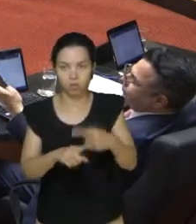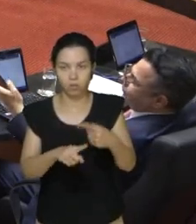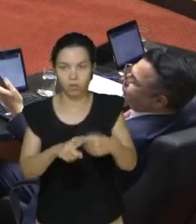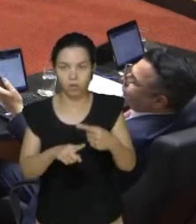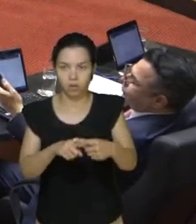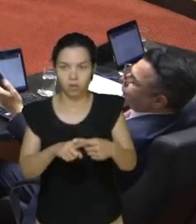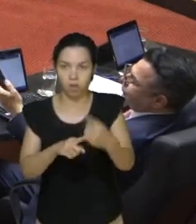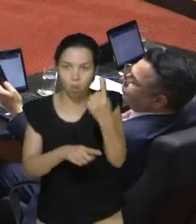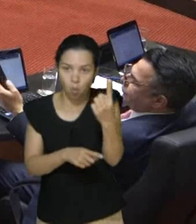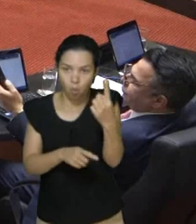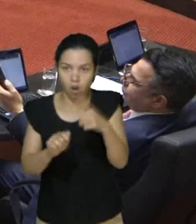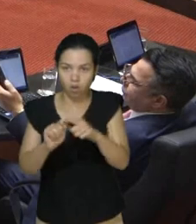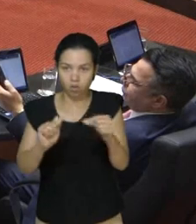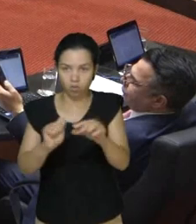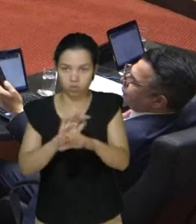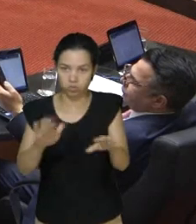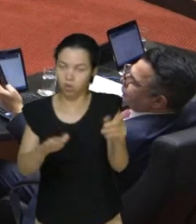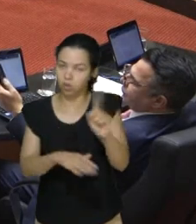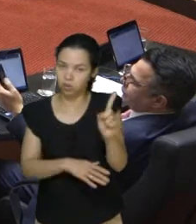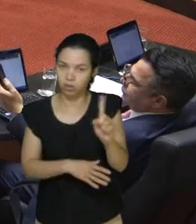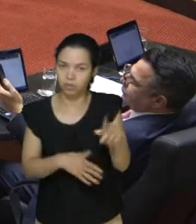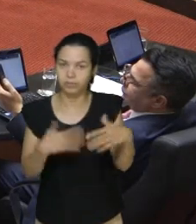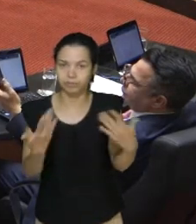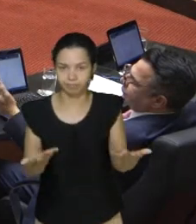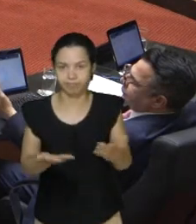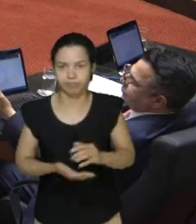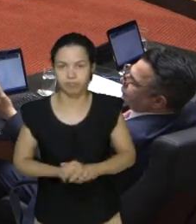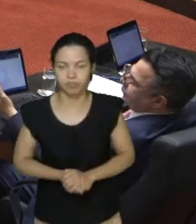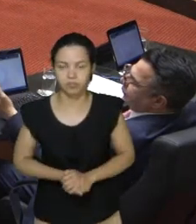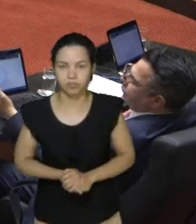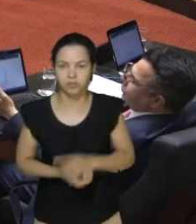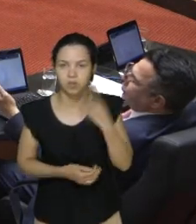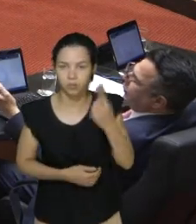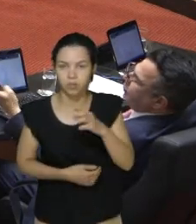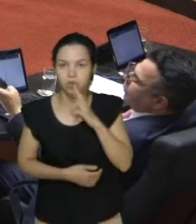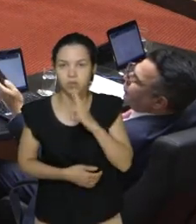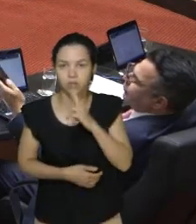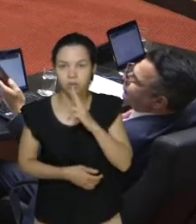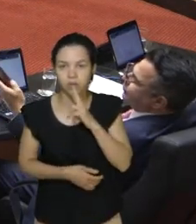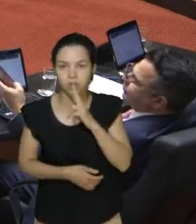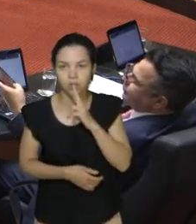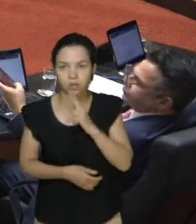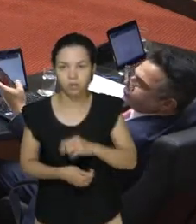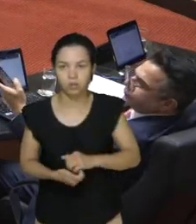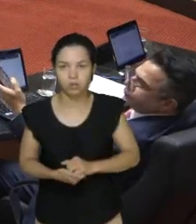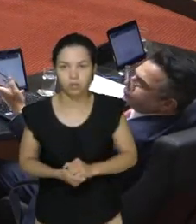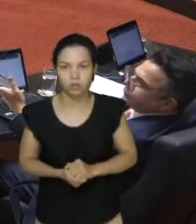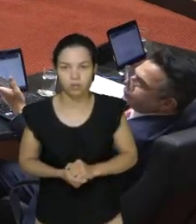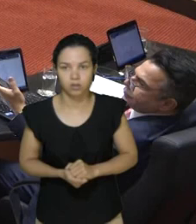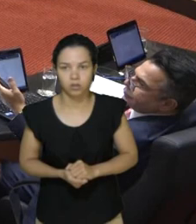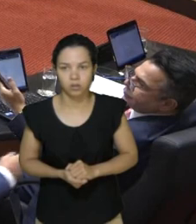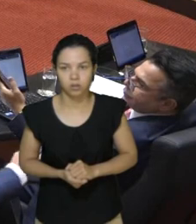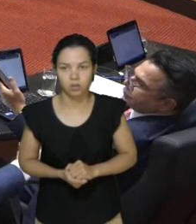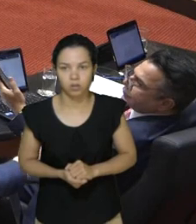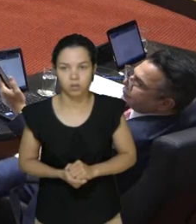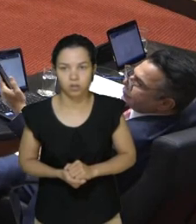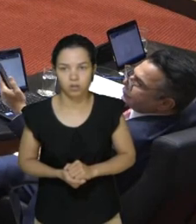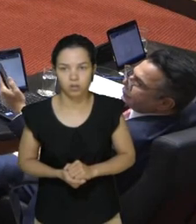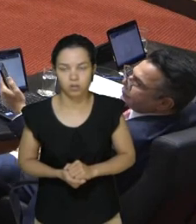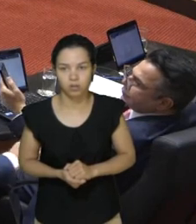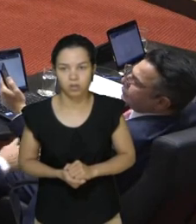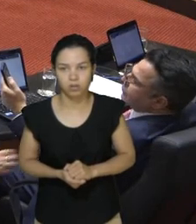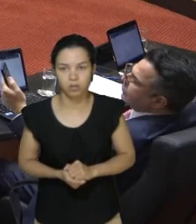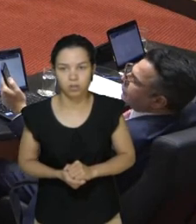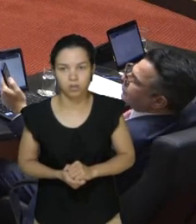um artigo só, né? Deputado Rodrigo Minotto, Vossa Excelência. Sim, presidente. Só para discutir